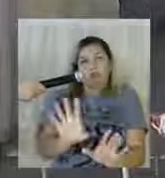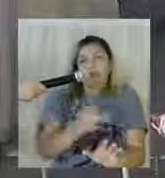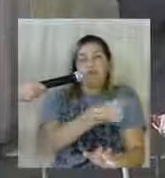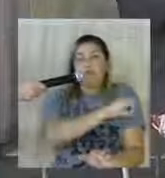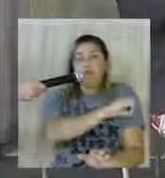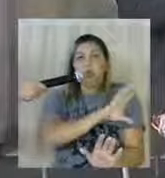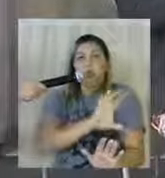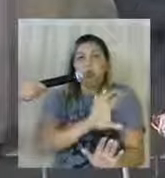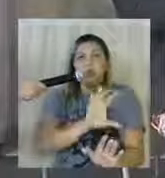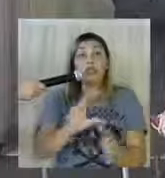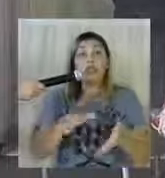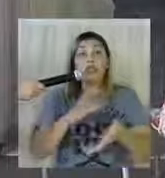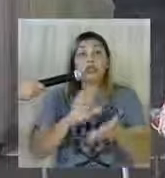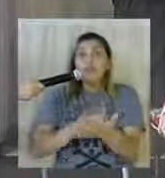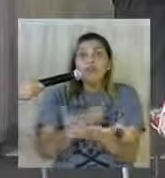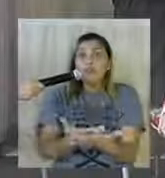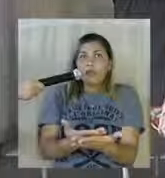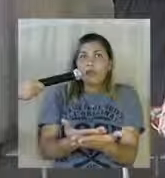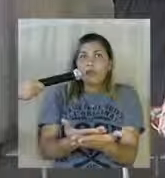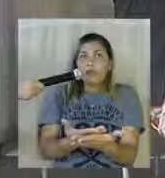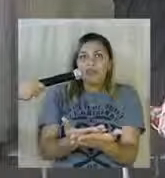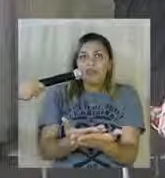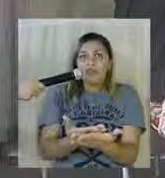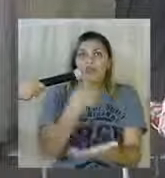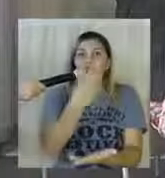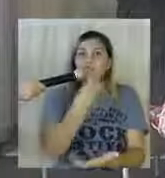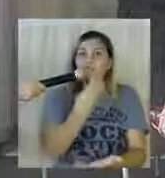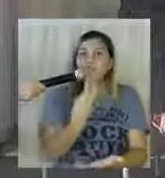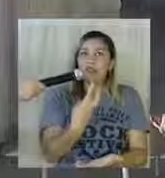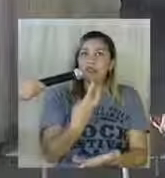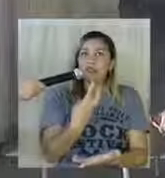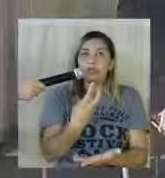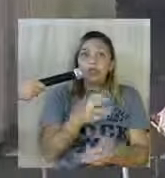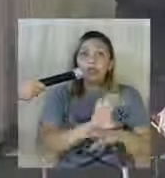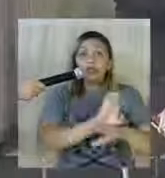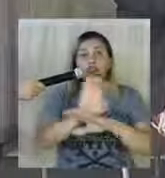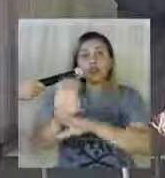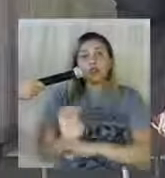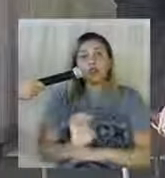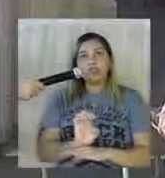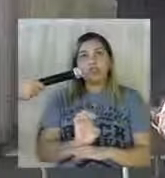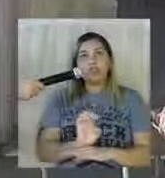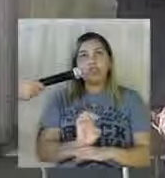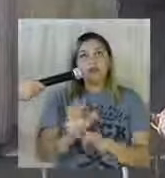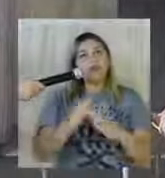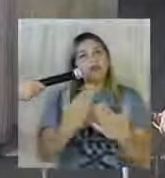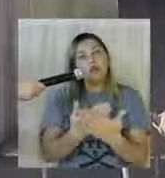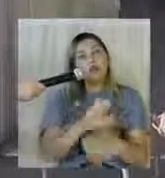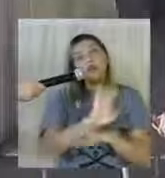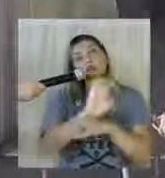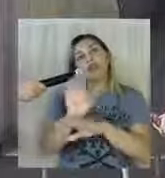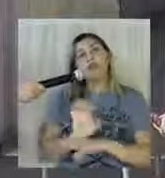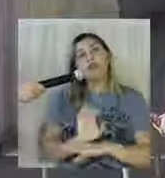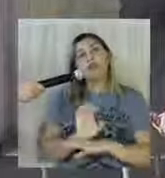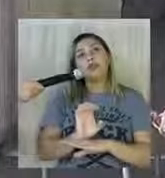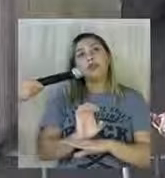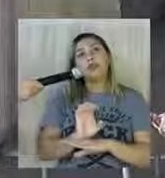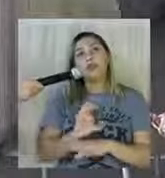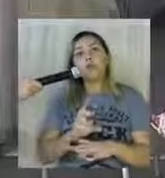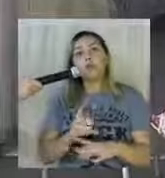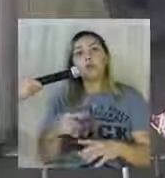quinto, 9º ano, sem intérprete, só oralizando. Então, chega no estado, nas escolas do